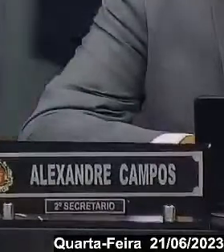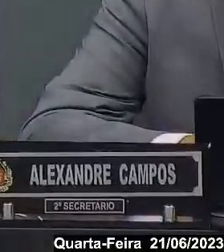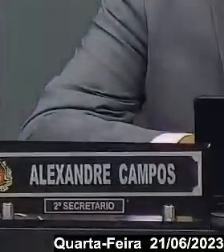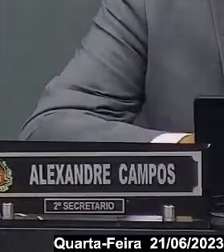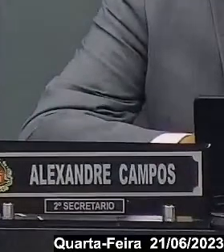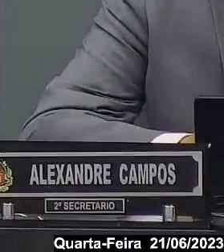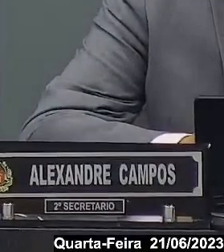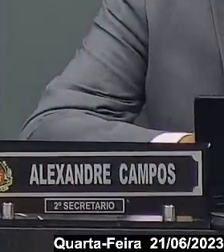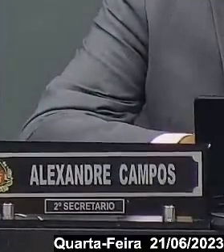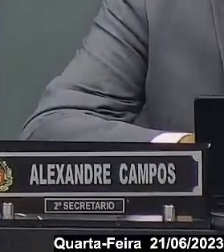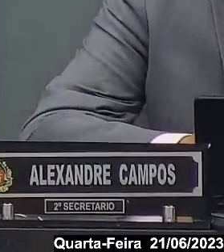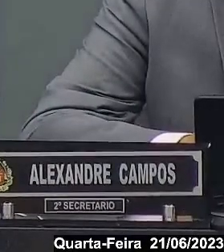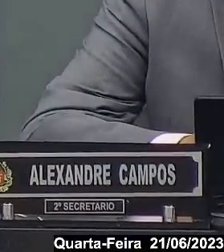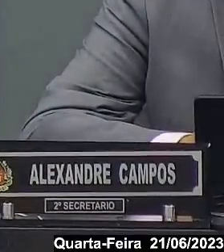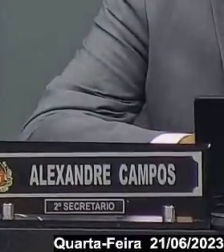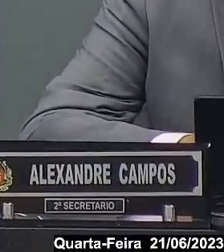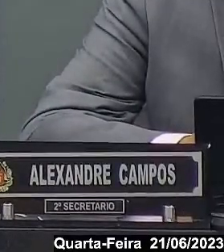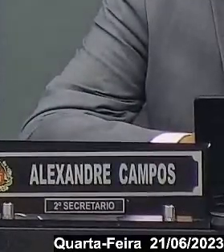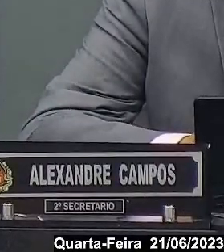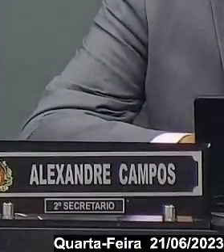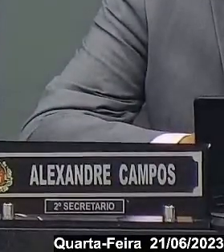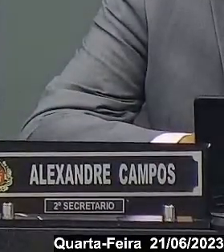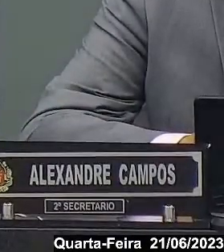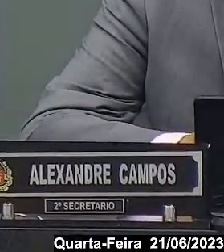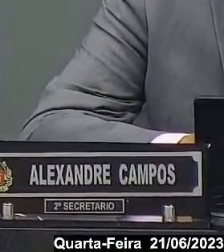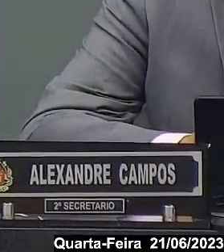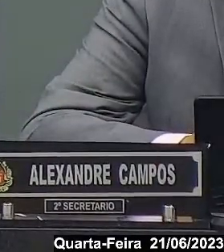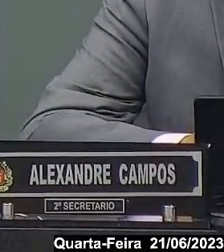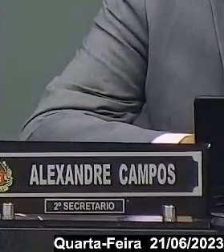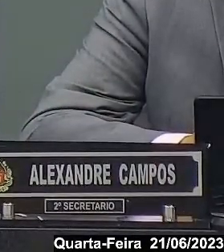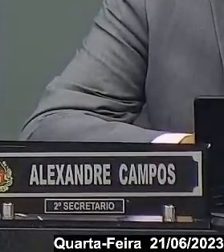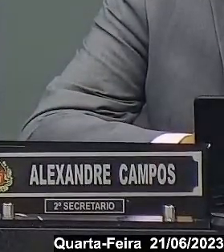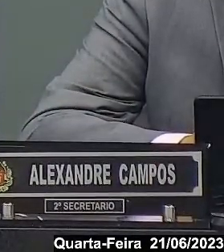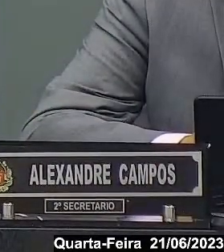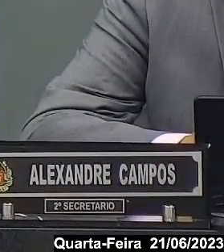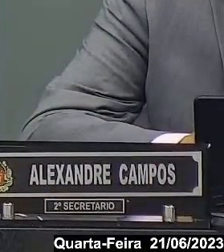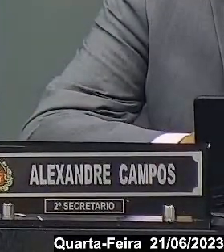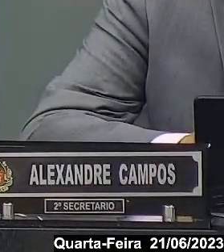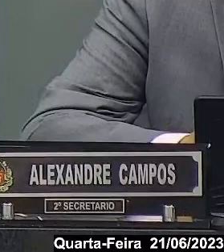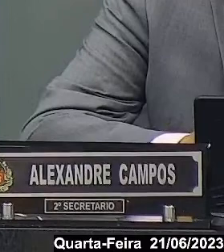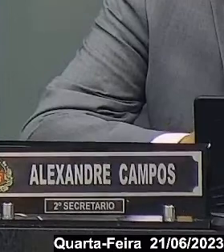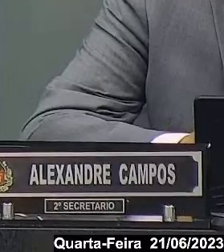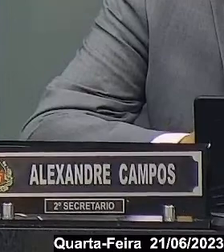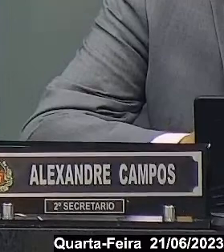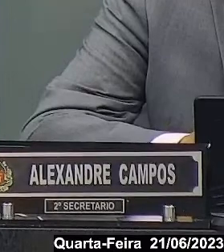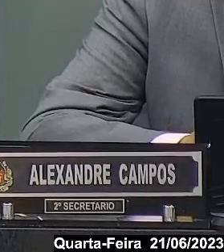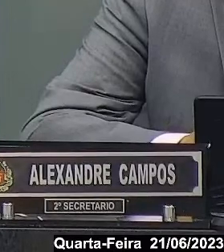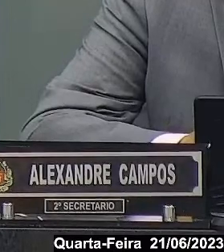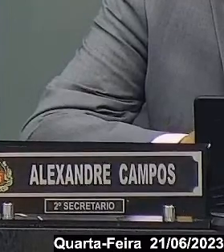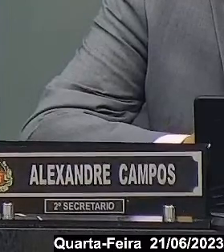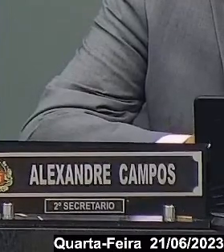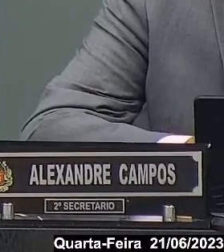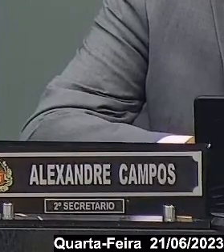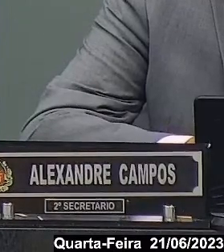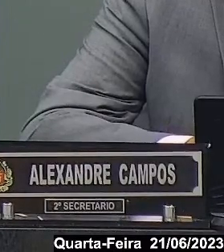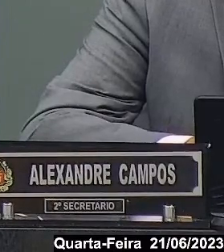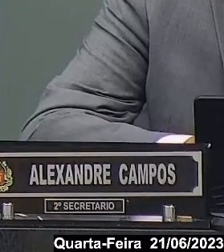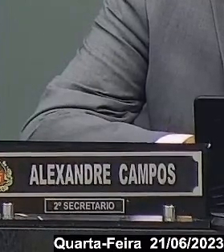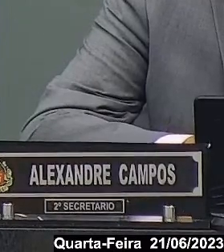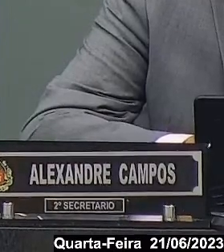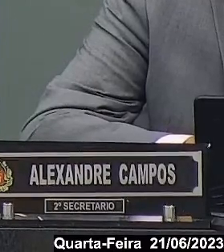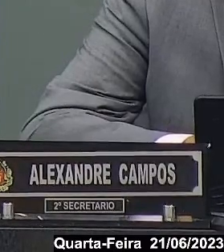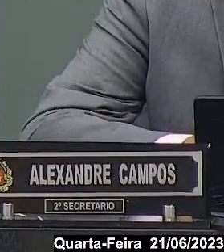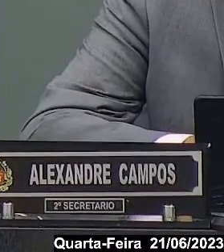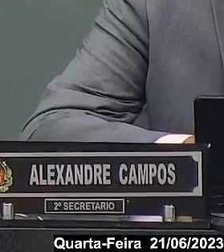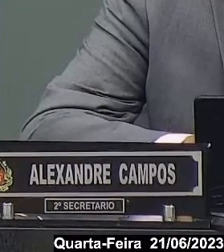20ª sessão ordinária da Câmara Municipal da Estância Turística de Embu das Artes. realizada 14 dias